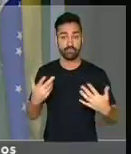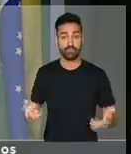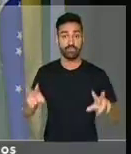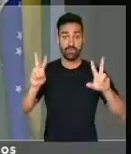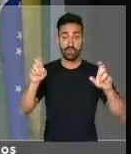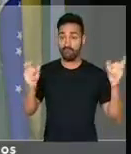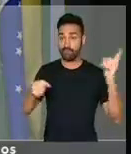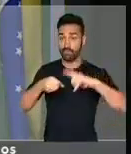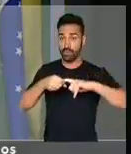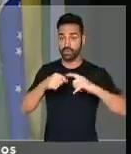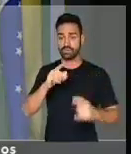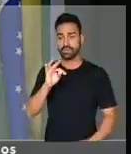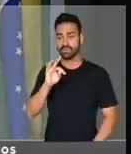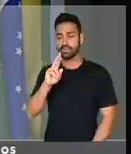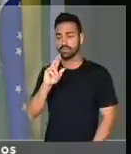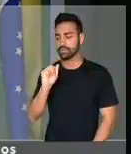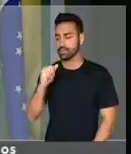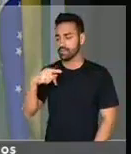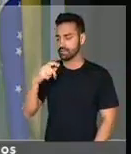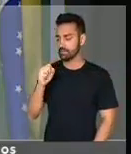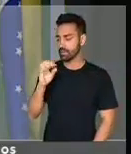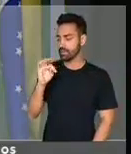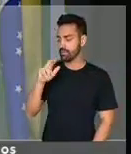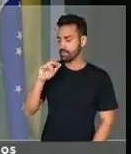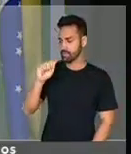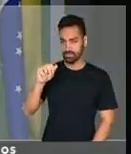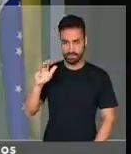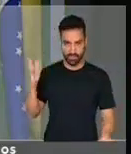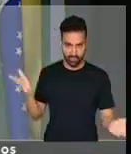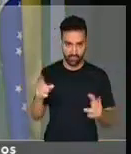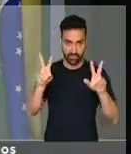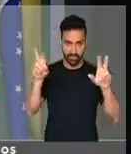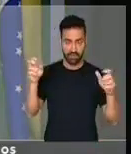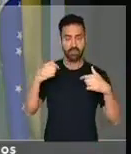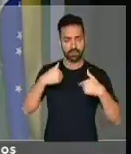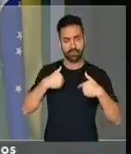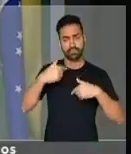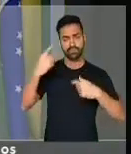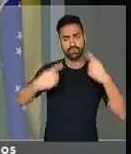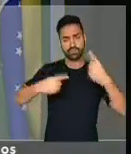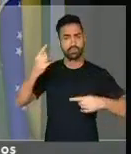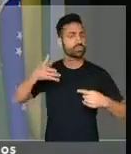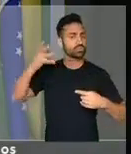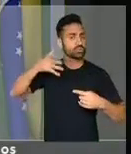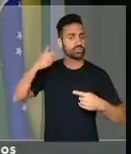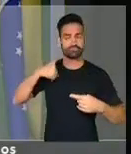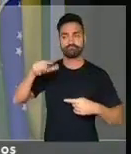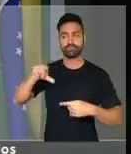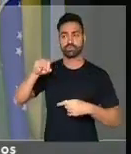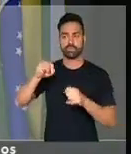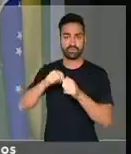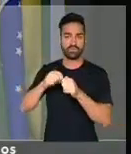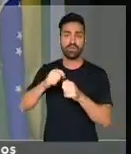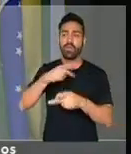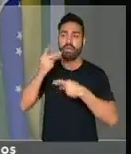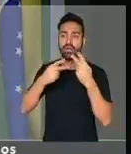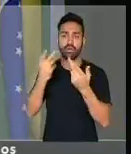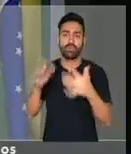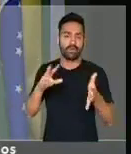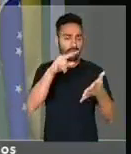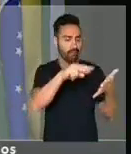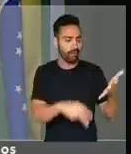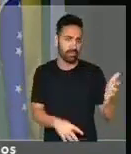à transparência, que é o nosso tema de hoje, eu tenho todo um discurso aqui e optei fazer o discurso de